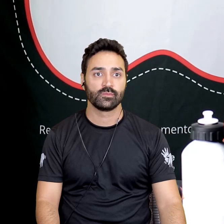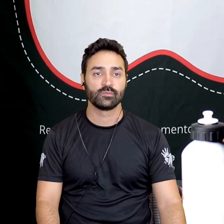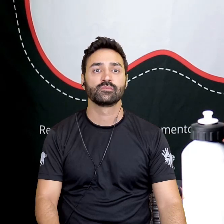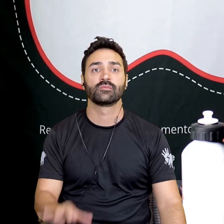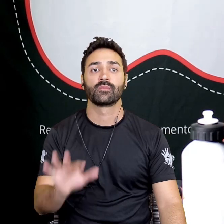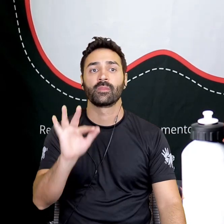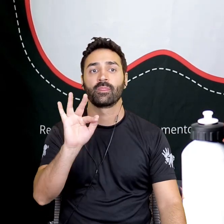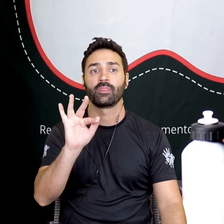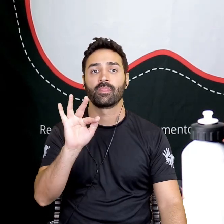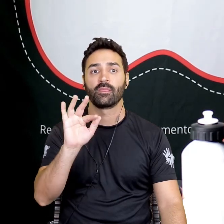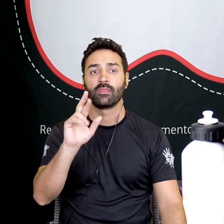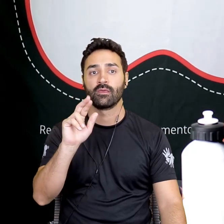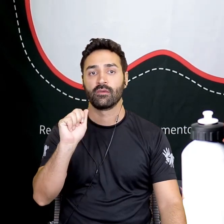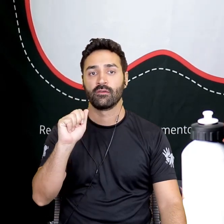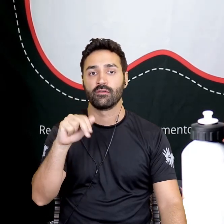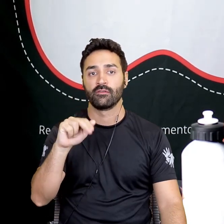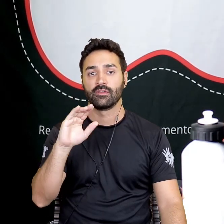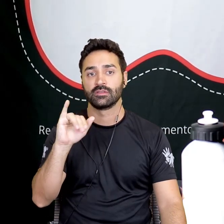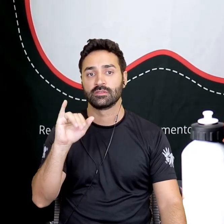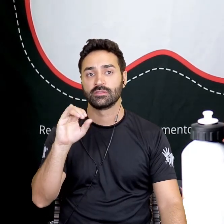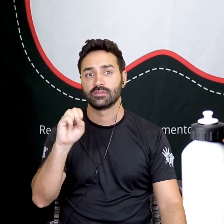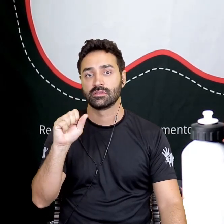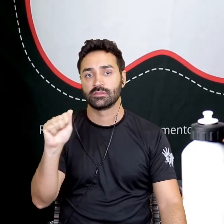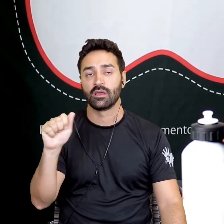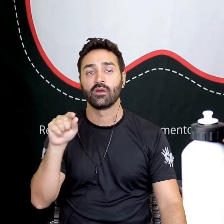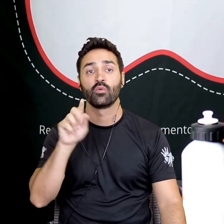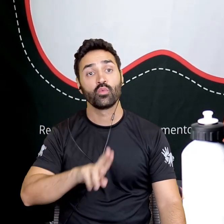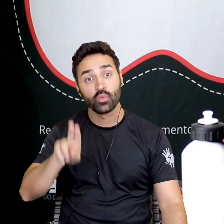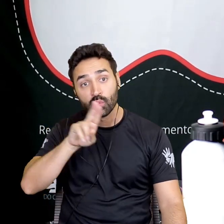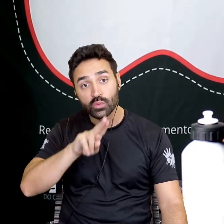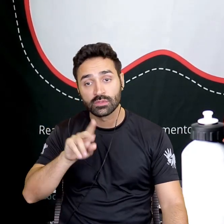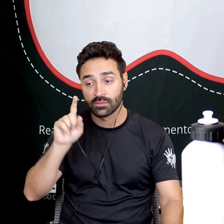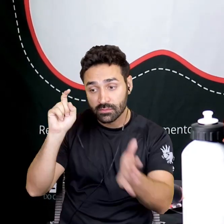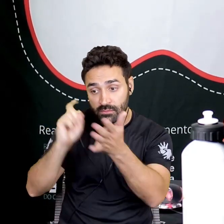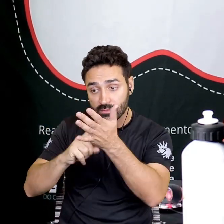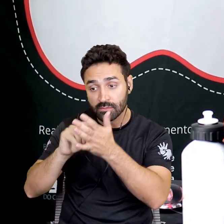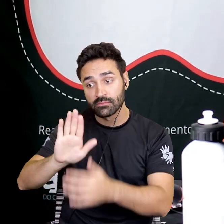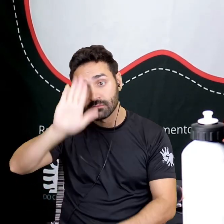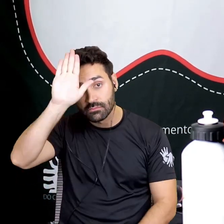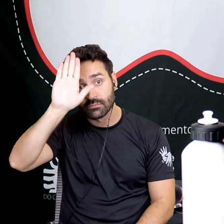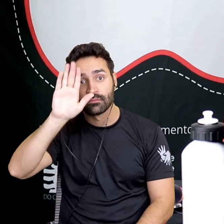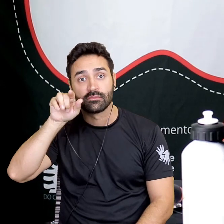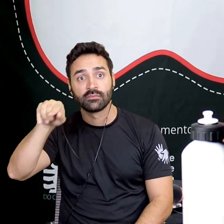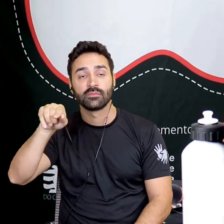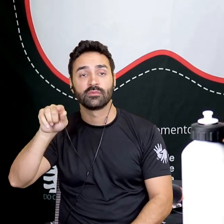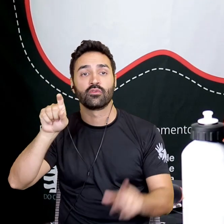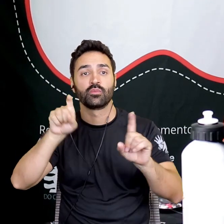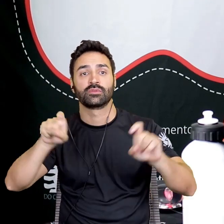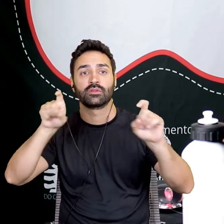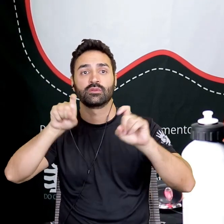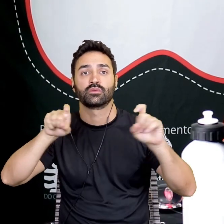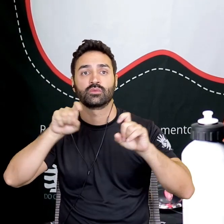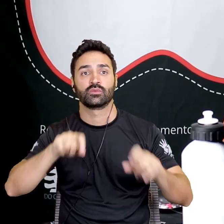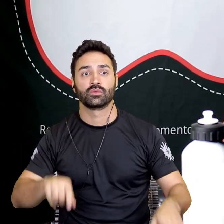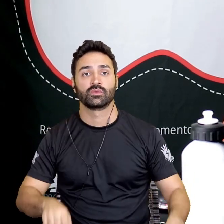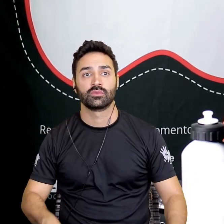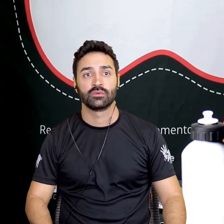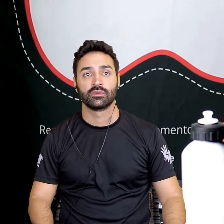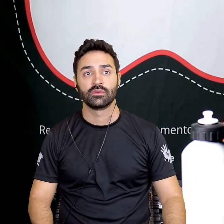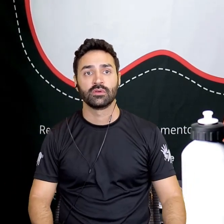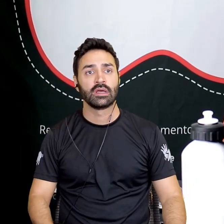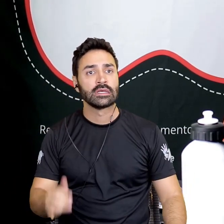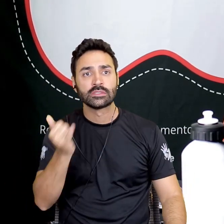Francisca, usa a ferramenta que chama levantar a mão. Aí vai aparecer uma mãozinha no seu computador. Eu não